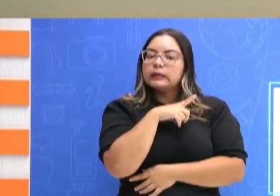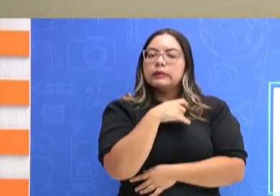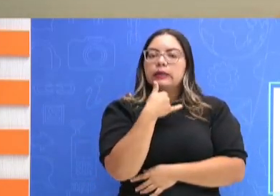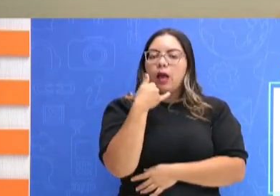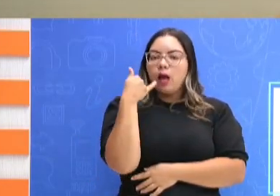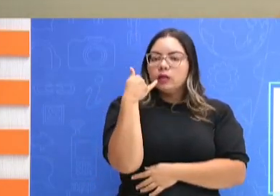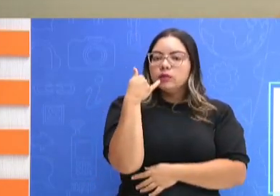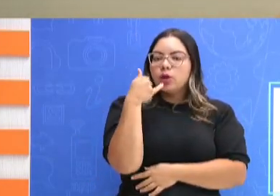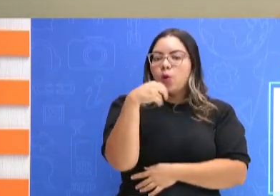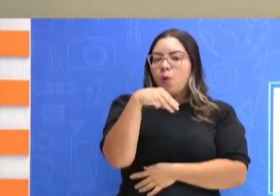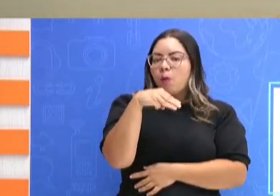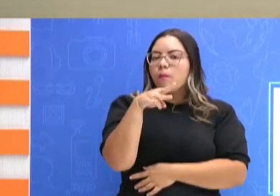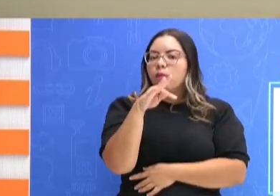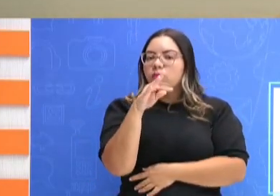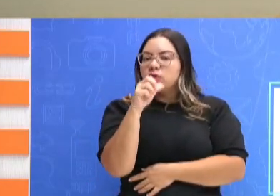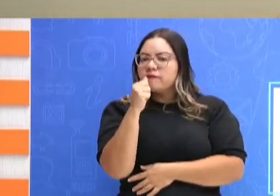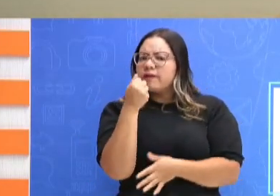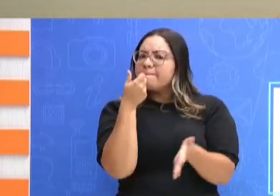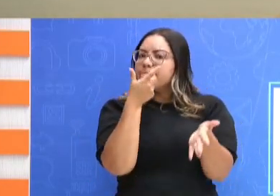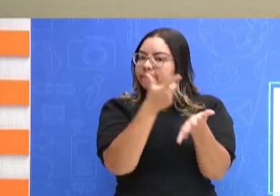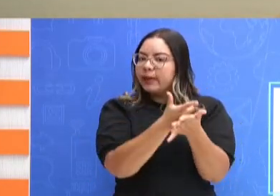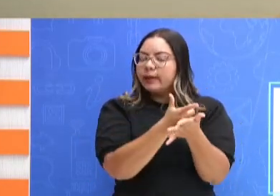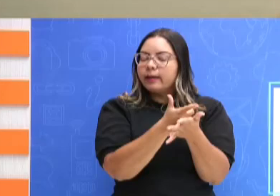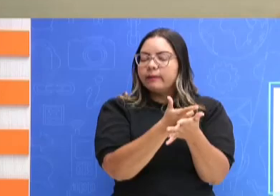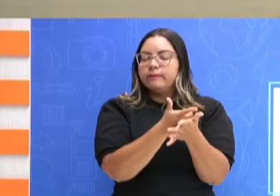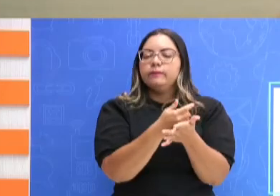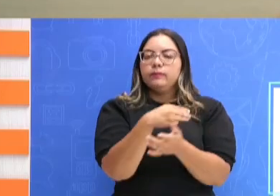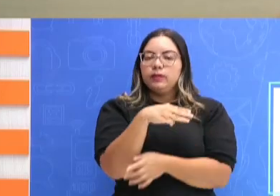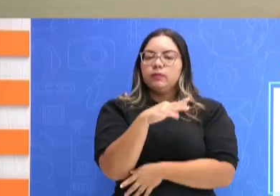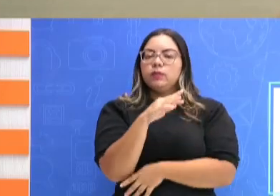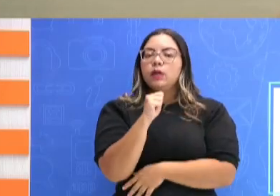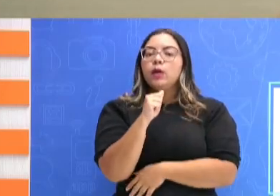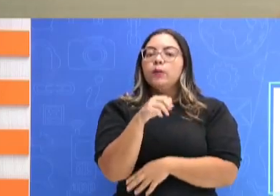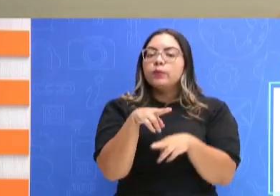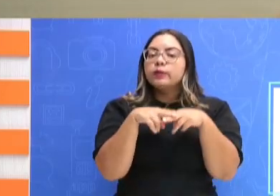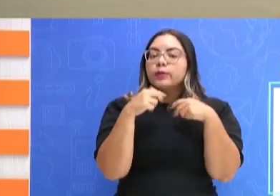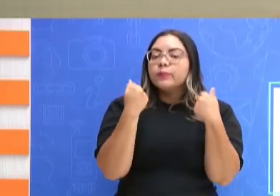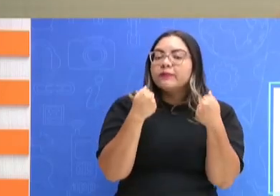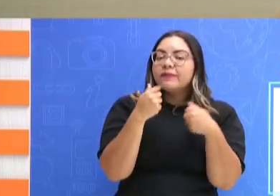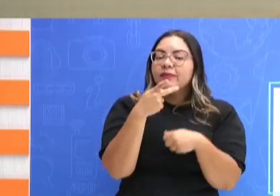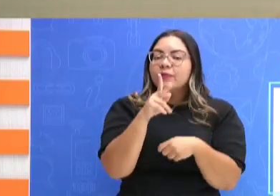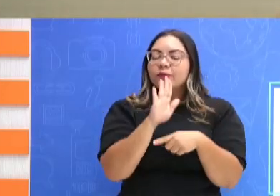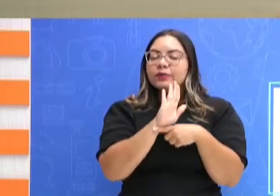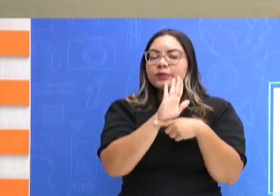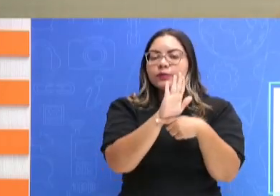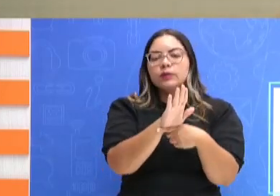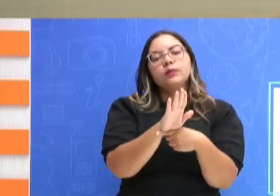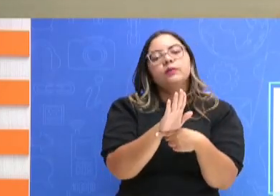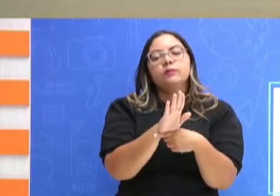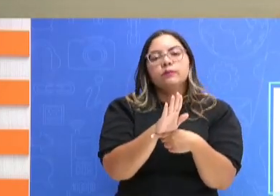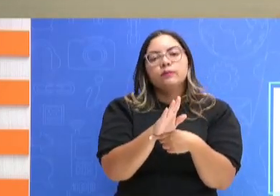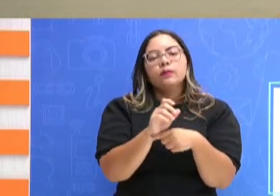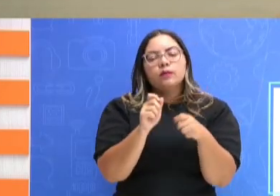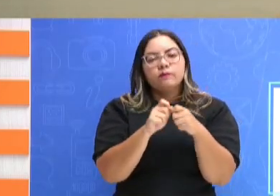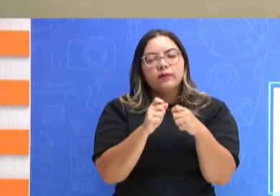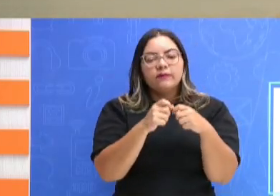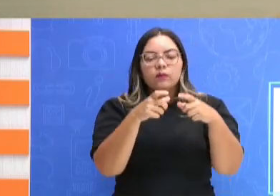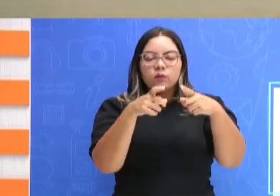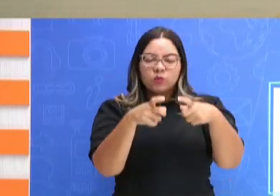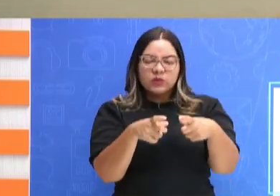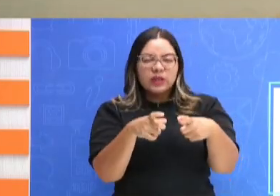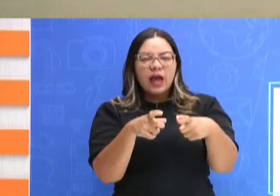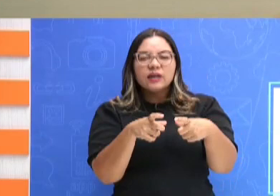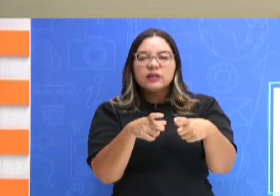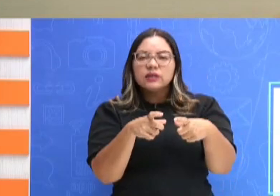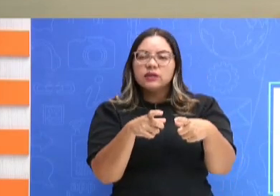multa caríssima e ele vai pagar por isso. Então, eu preciso da sua ajuda. E nos terrenos, denuncie os terrenos